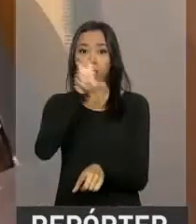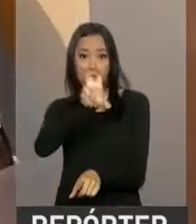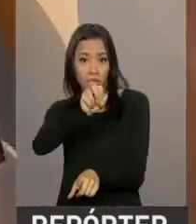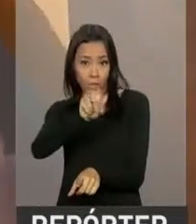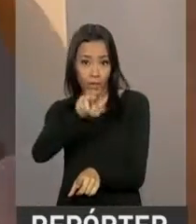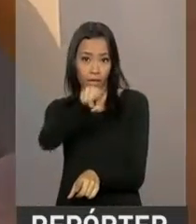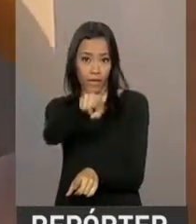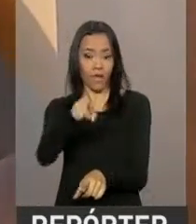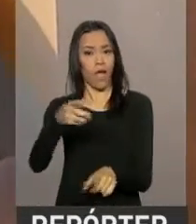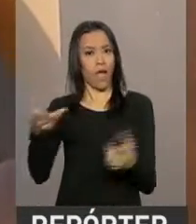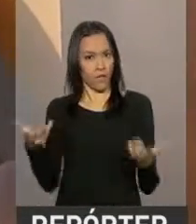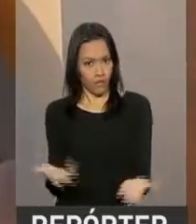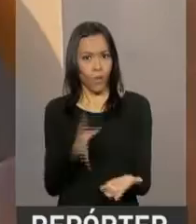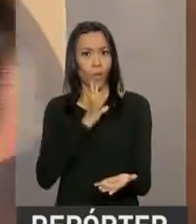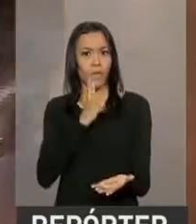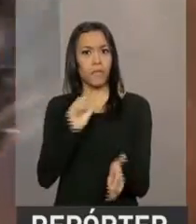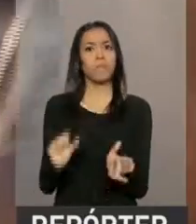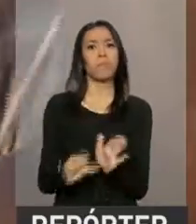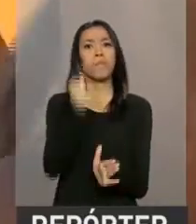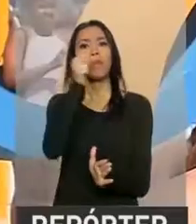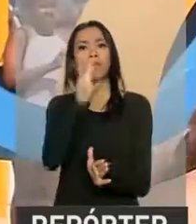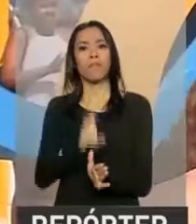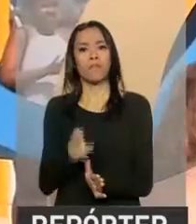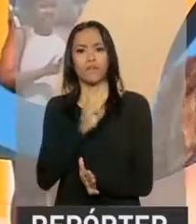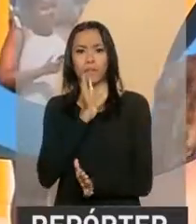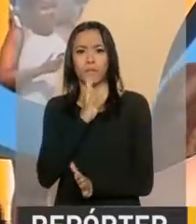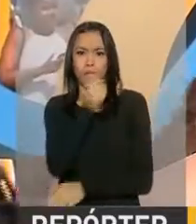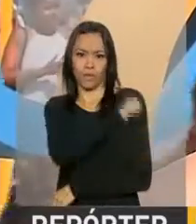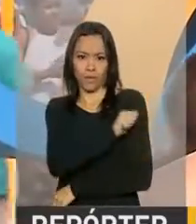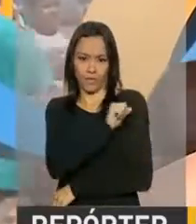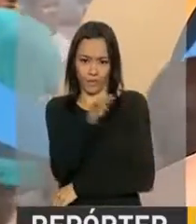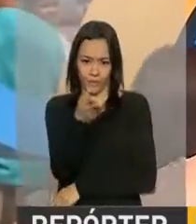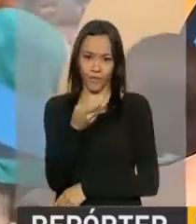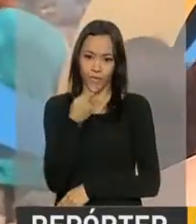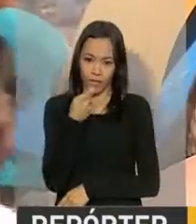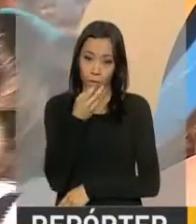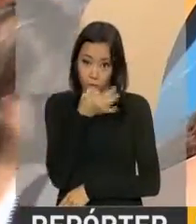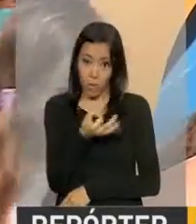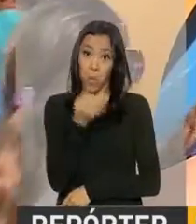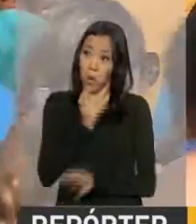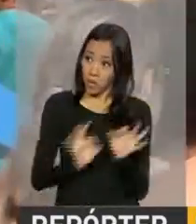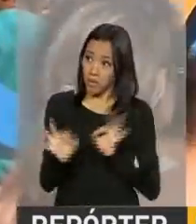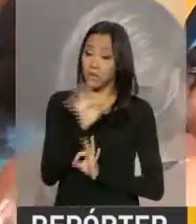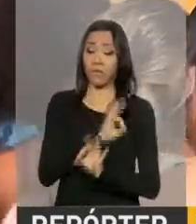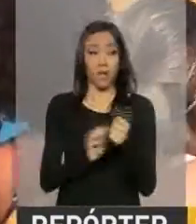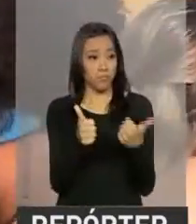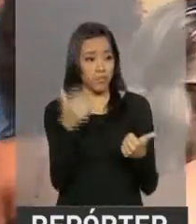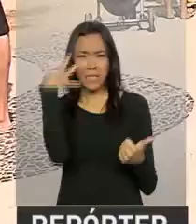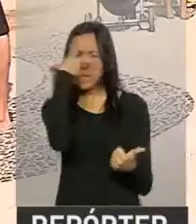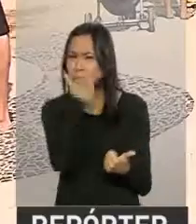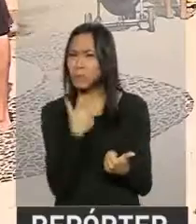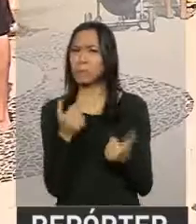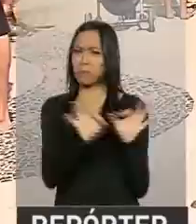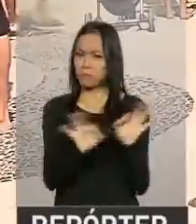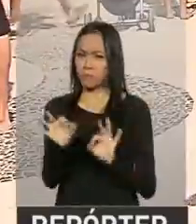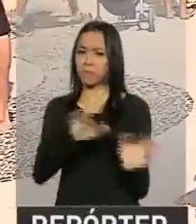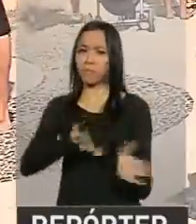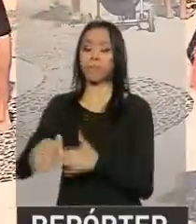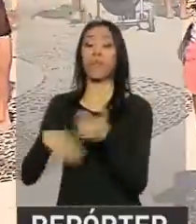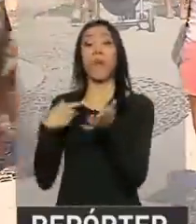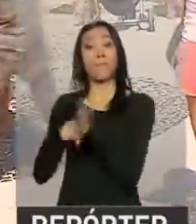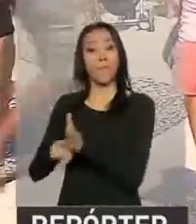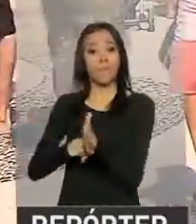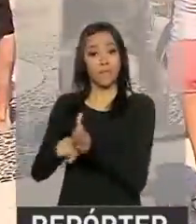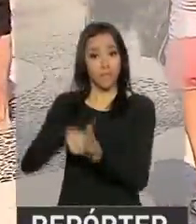está conhecendo o rio pela primeira vez muito organizado muito muito bonito mesmo espetáculo receberá uma pesquisa feita